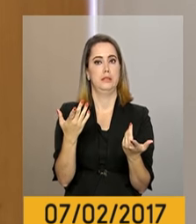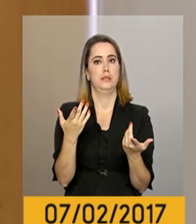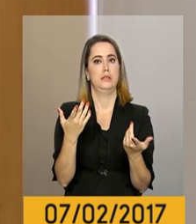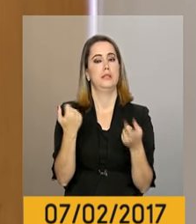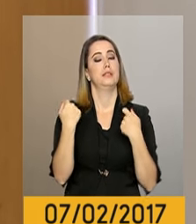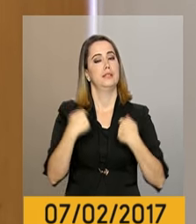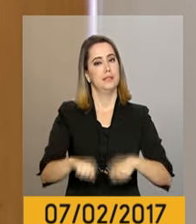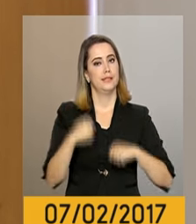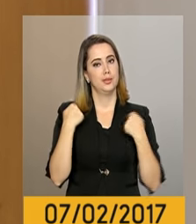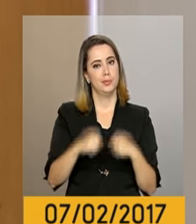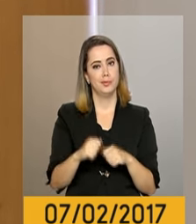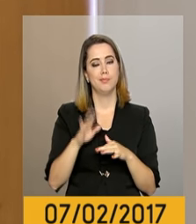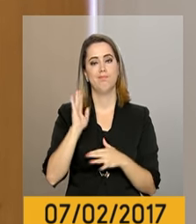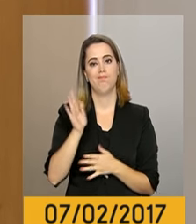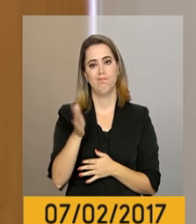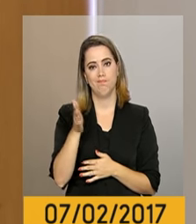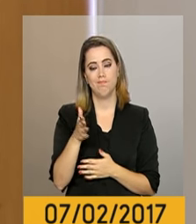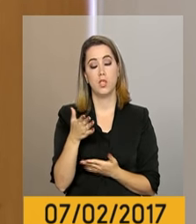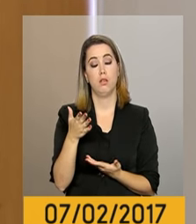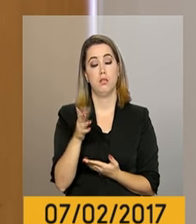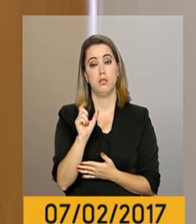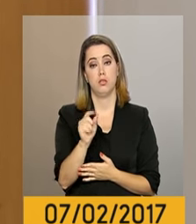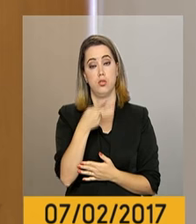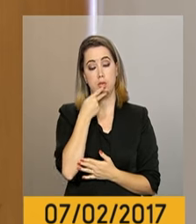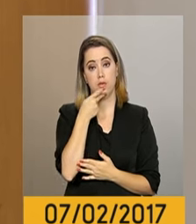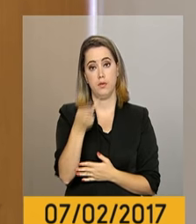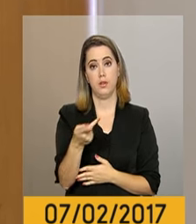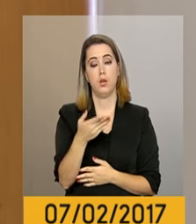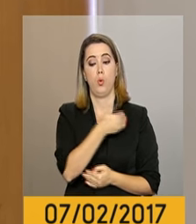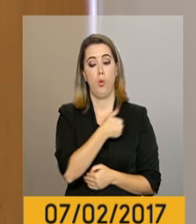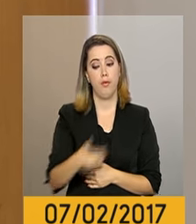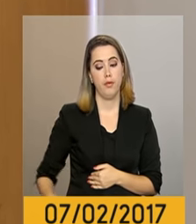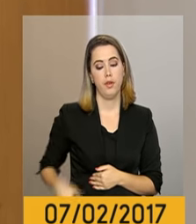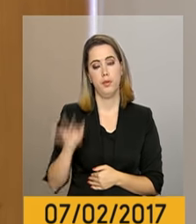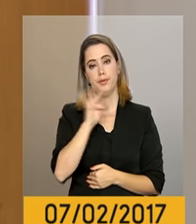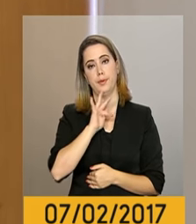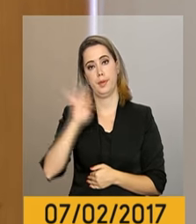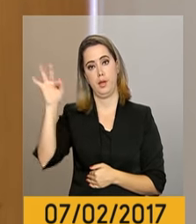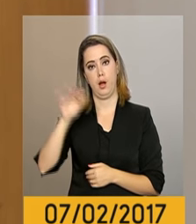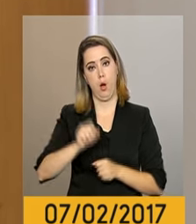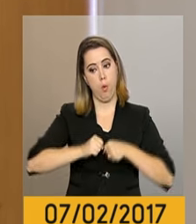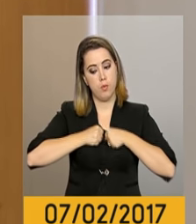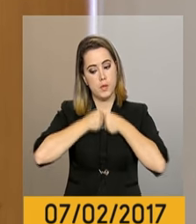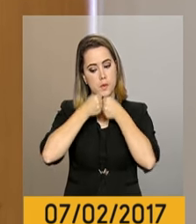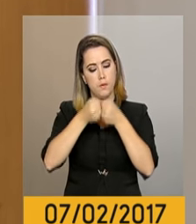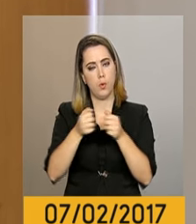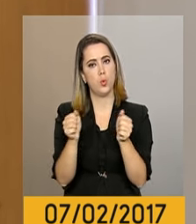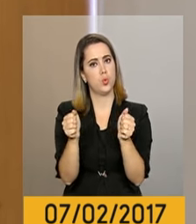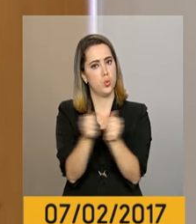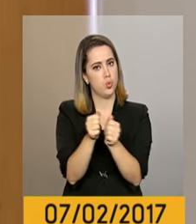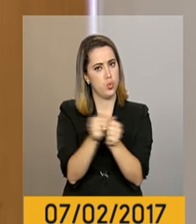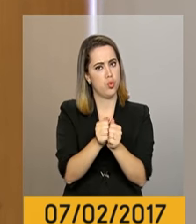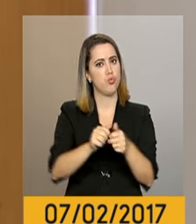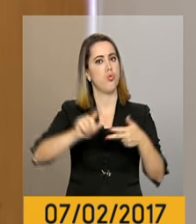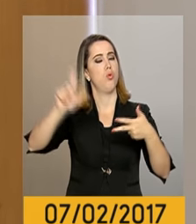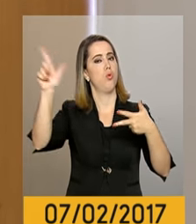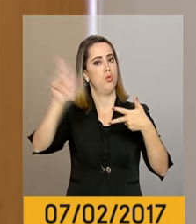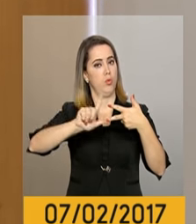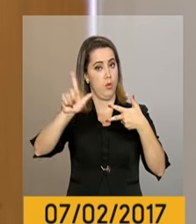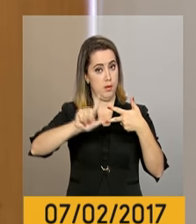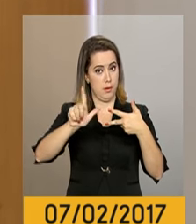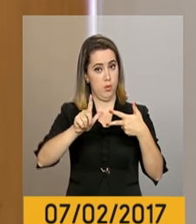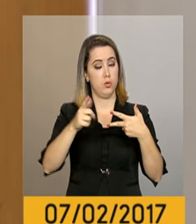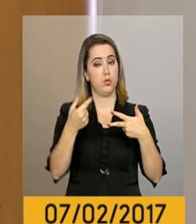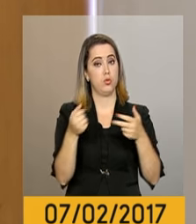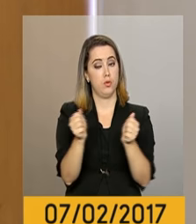aqui já ressaltado, é uma conjugação de esforços entre a União Federal, o Executivo, portanto, o seu Parlamento